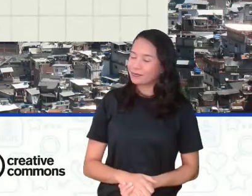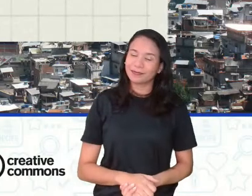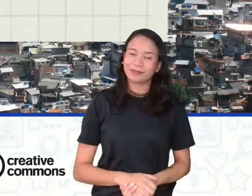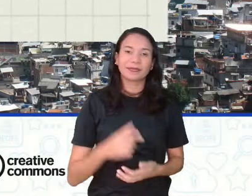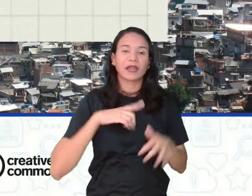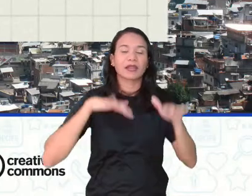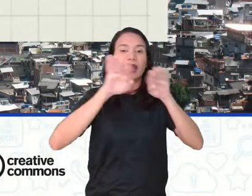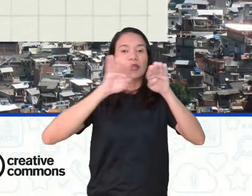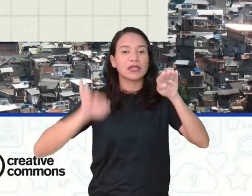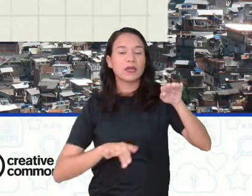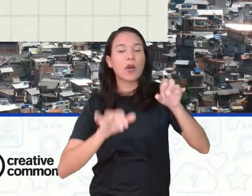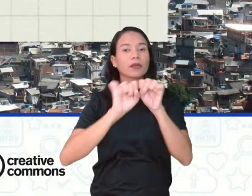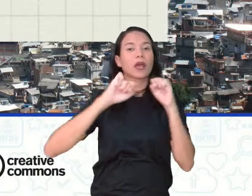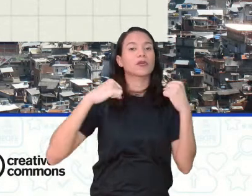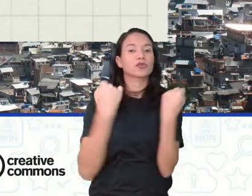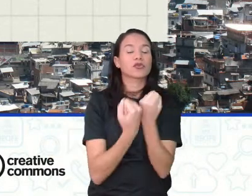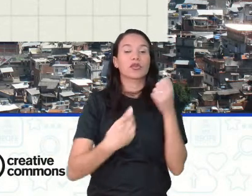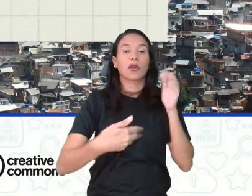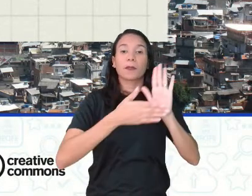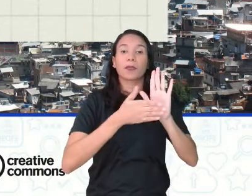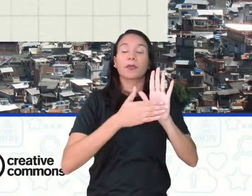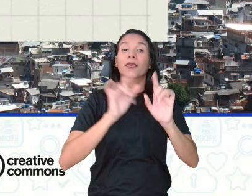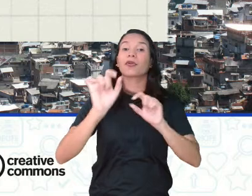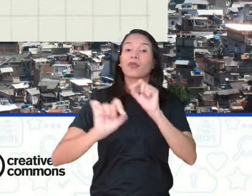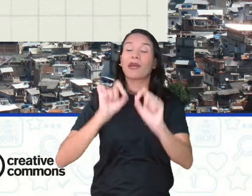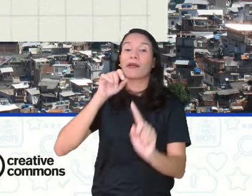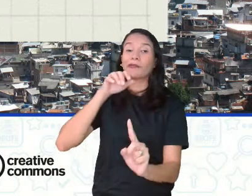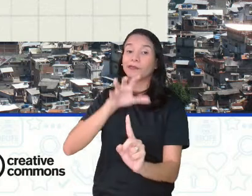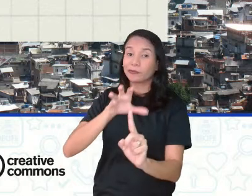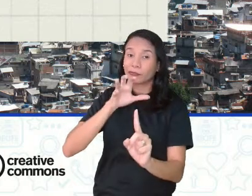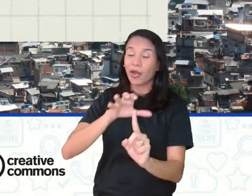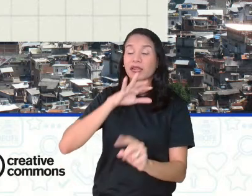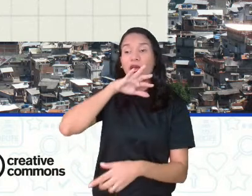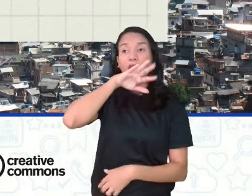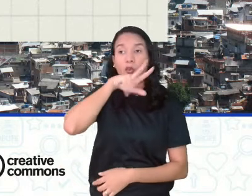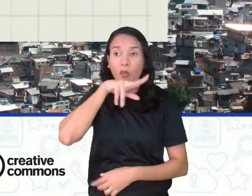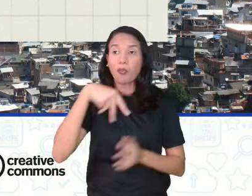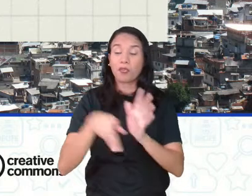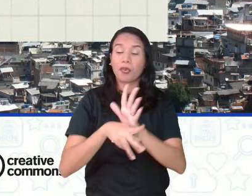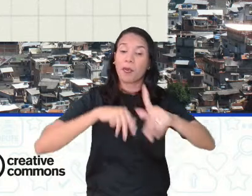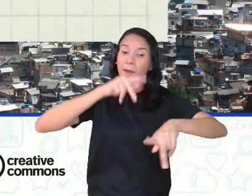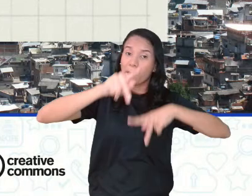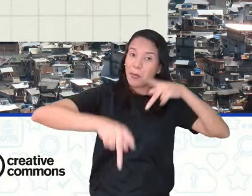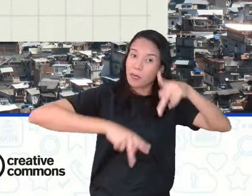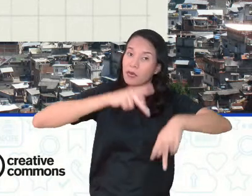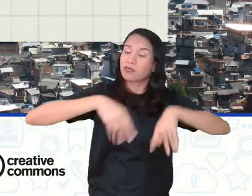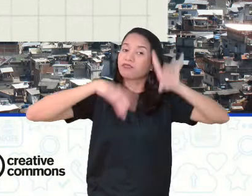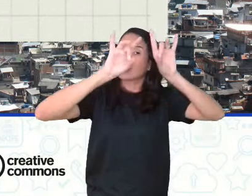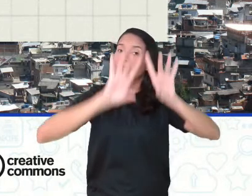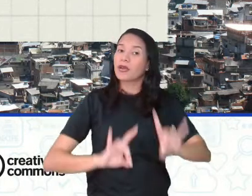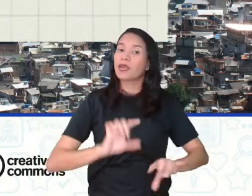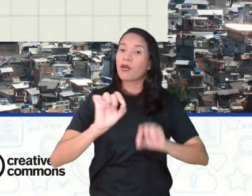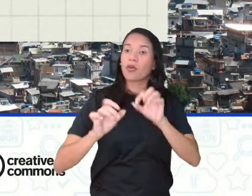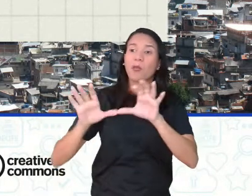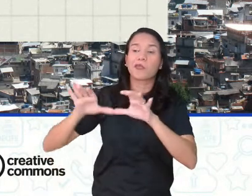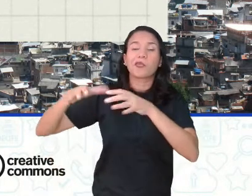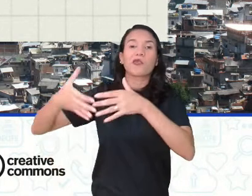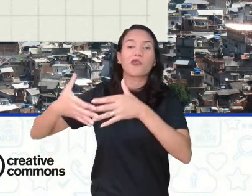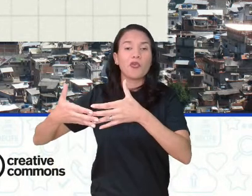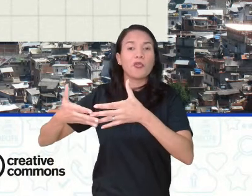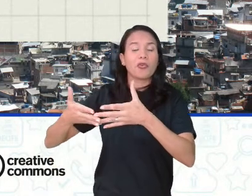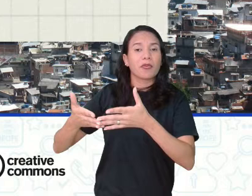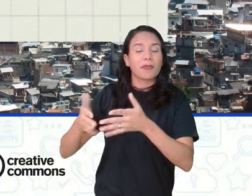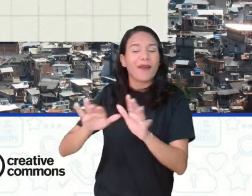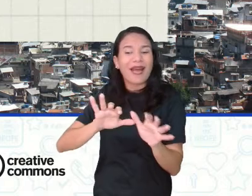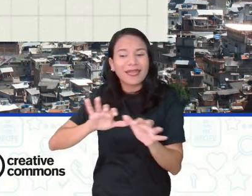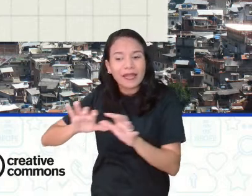A desigualdade social proporciona o quê? Muitas consequências negativas para a população, em especial para esses grupos mais